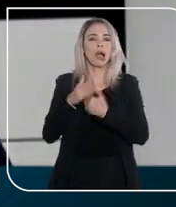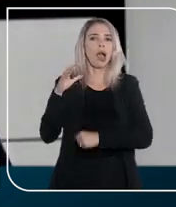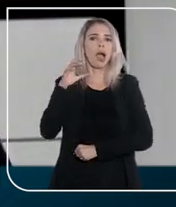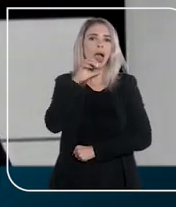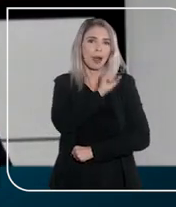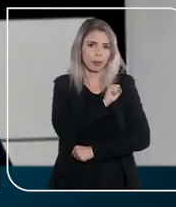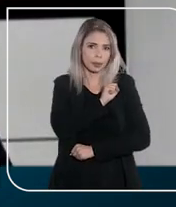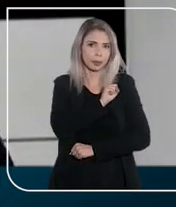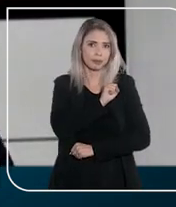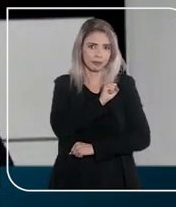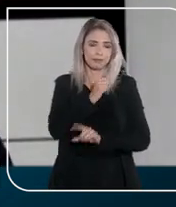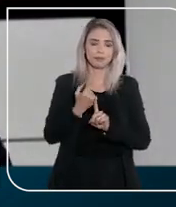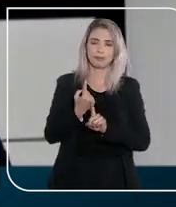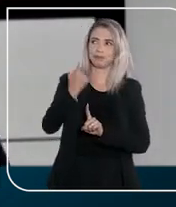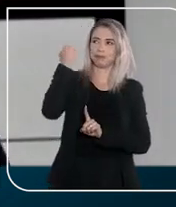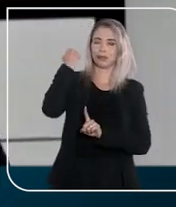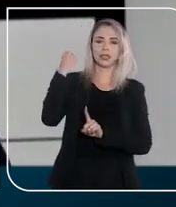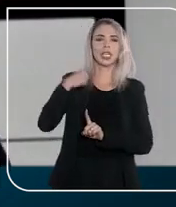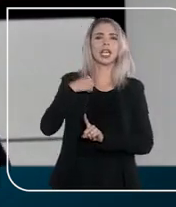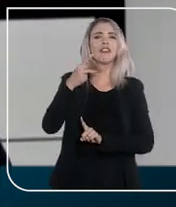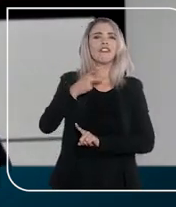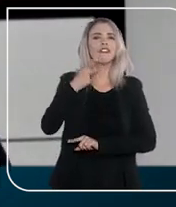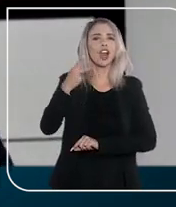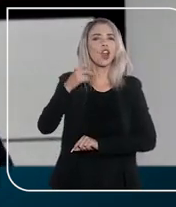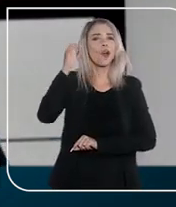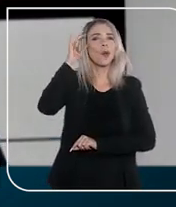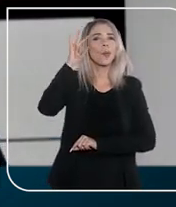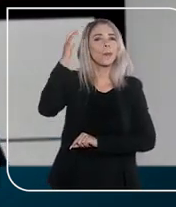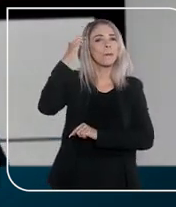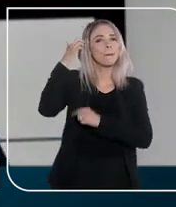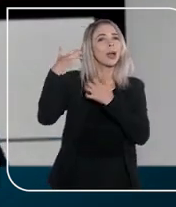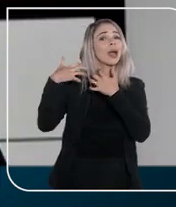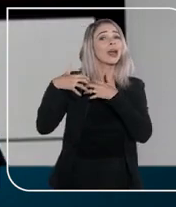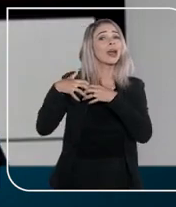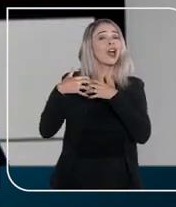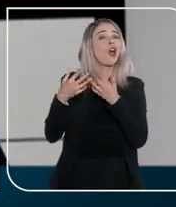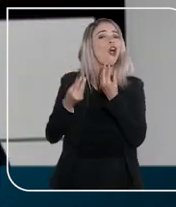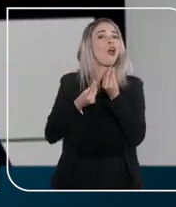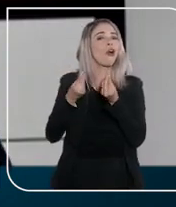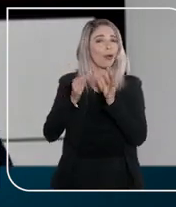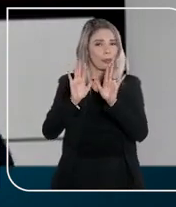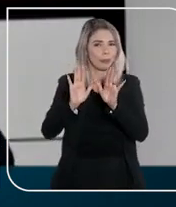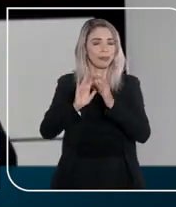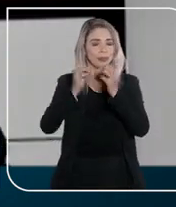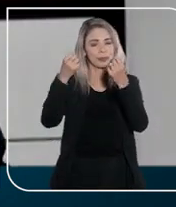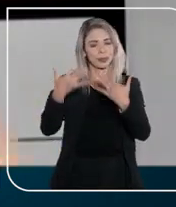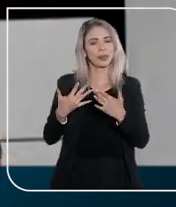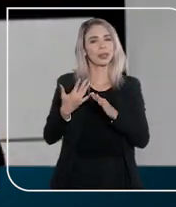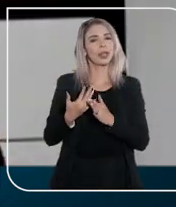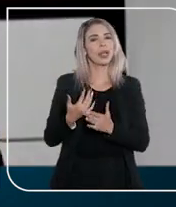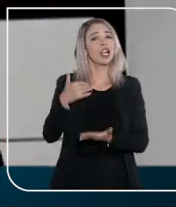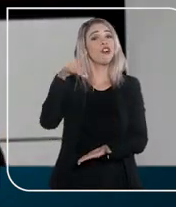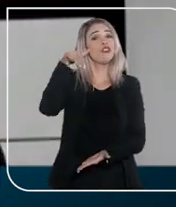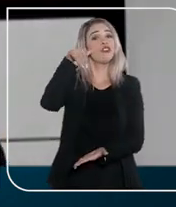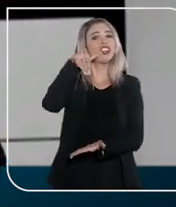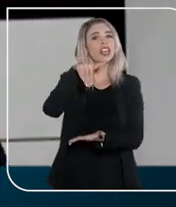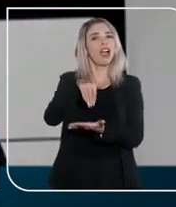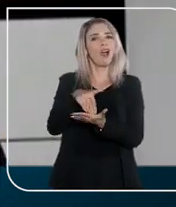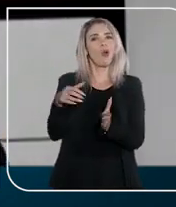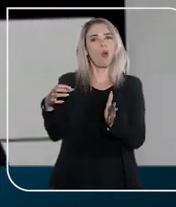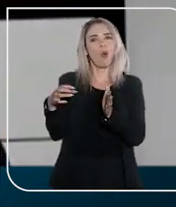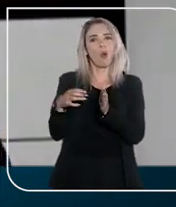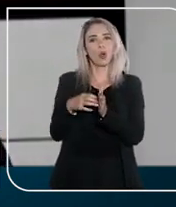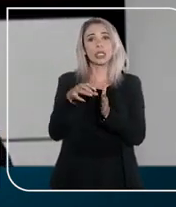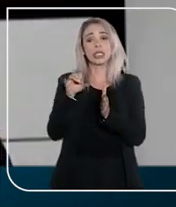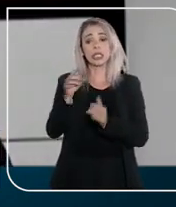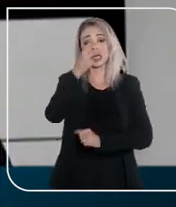naquela oportunidade, ele esboçou um raciocínio no sentido de que, olha, lá no final do concurso público, se